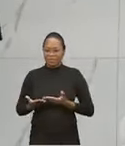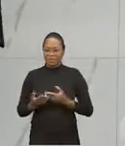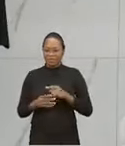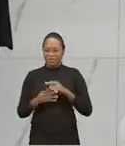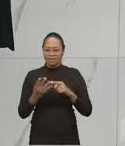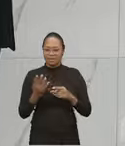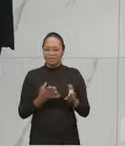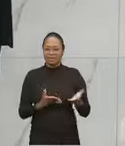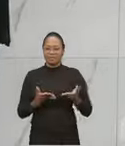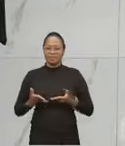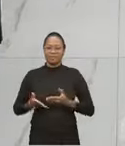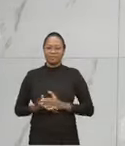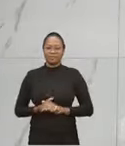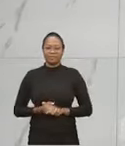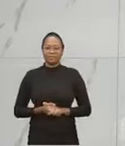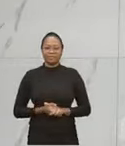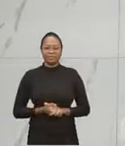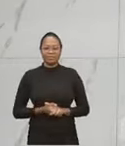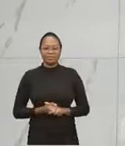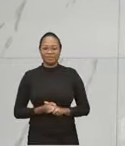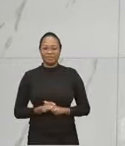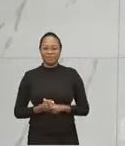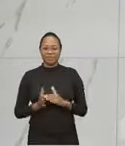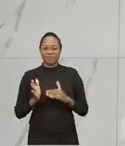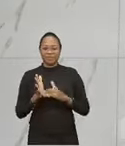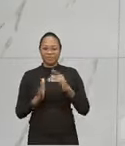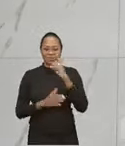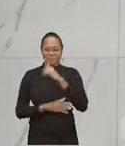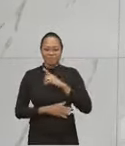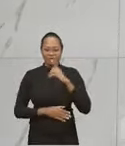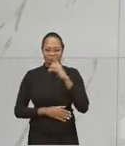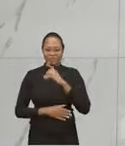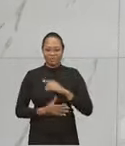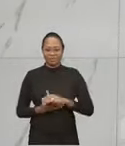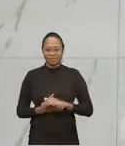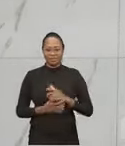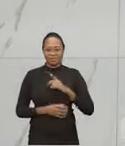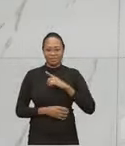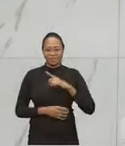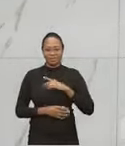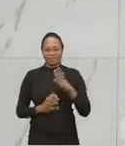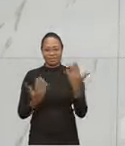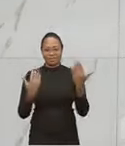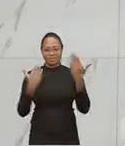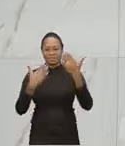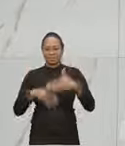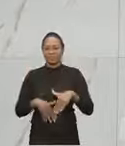escola. No último domingo, teve no Brasil a prova do Enem.